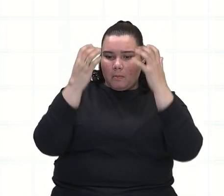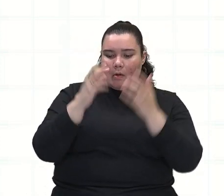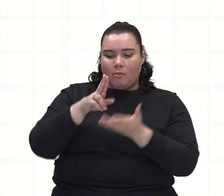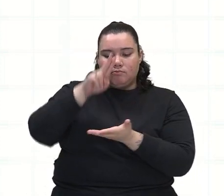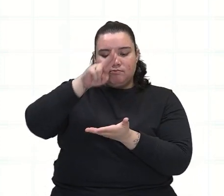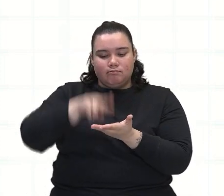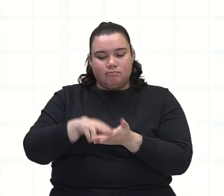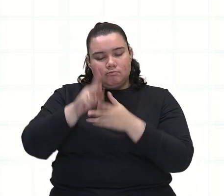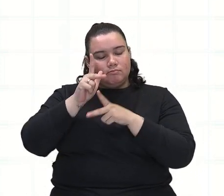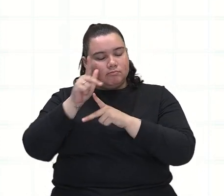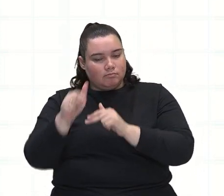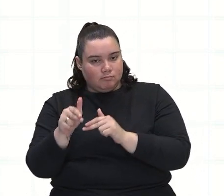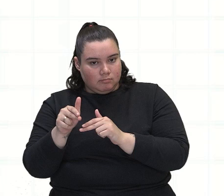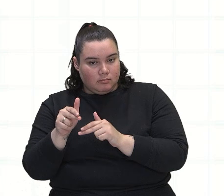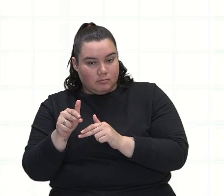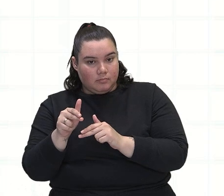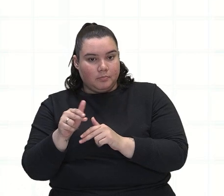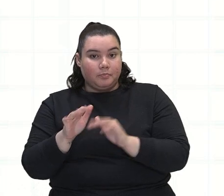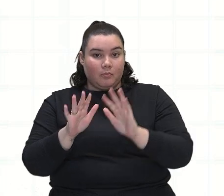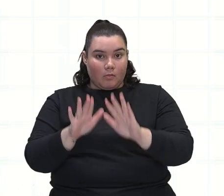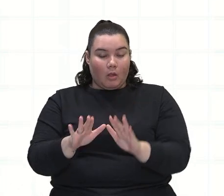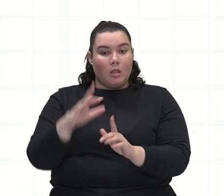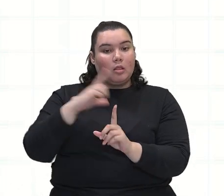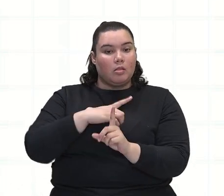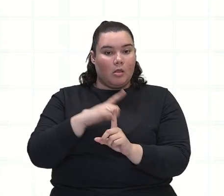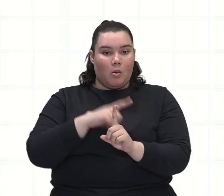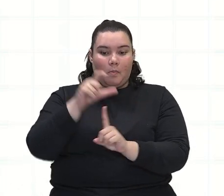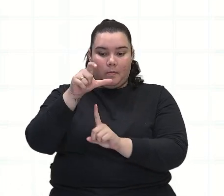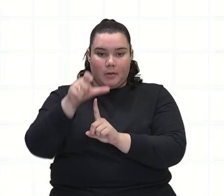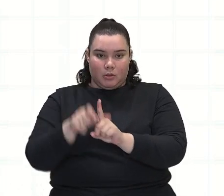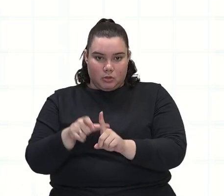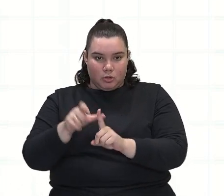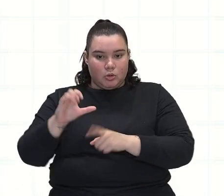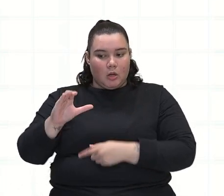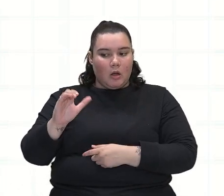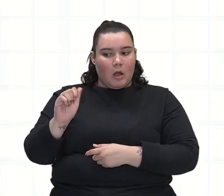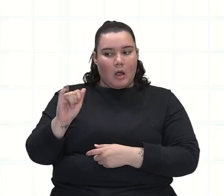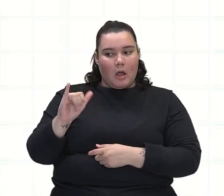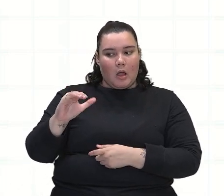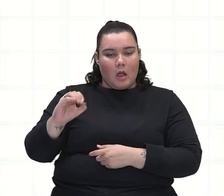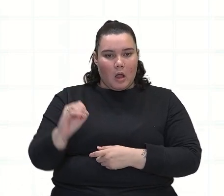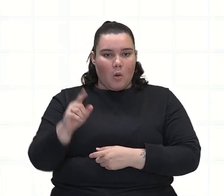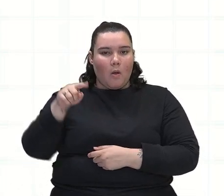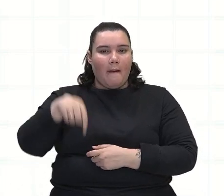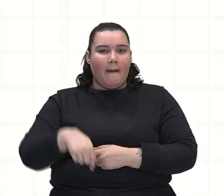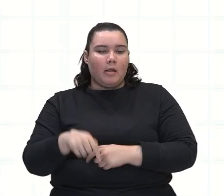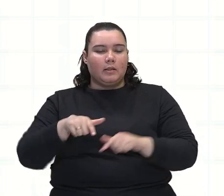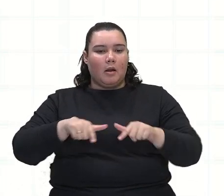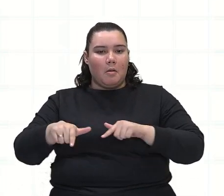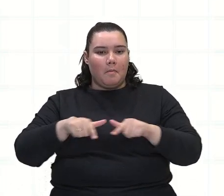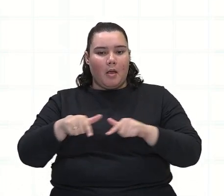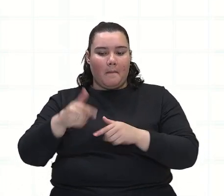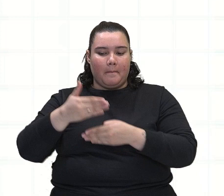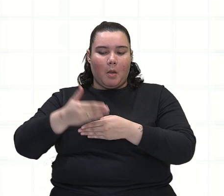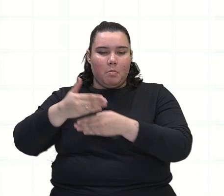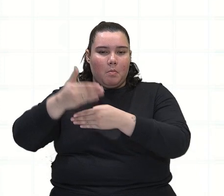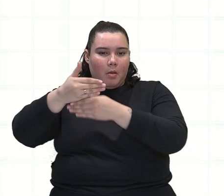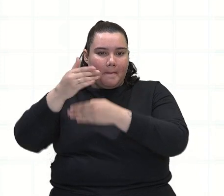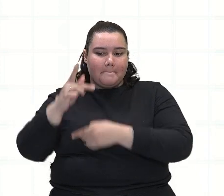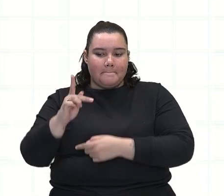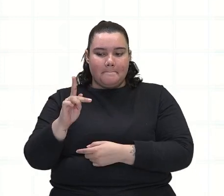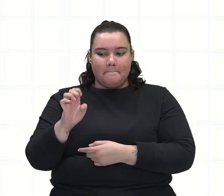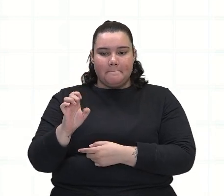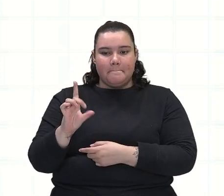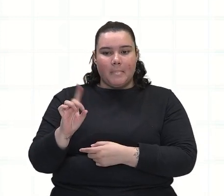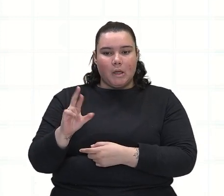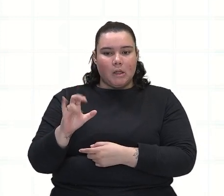Você nota aqui que tem o personagem, o pedreiro Caio, mas o Caio não está contando a história.